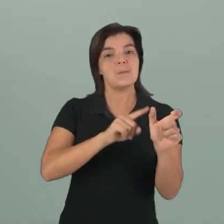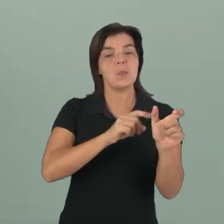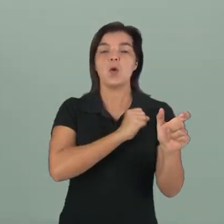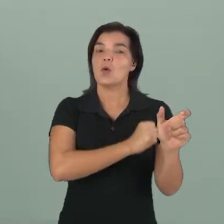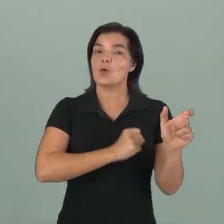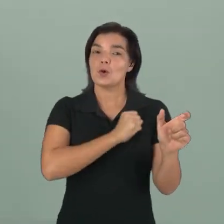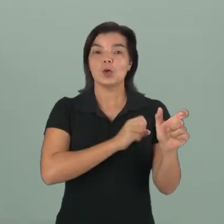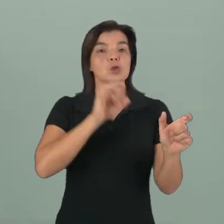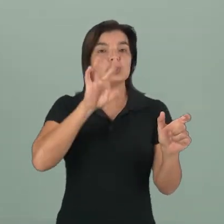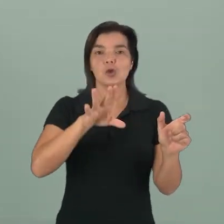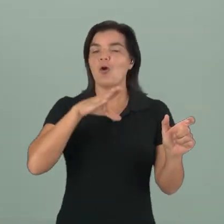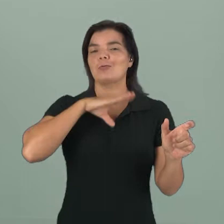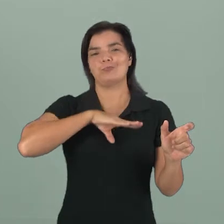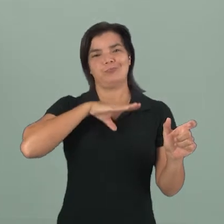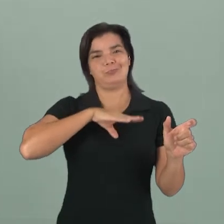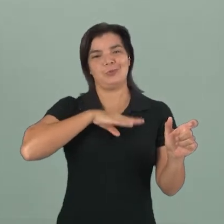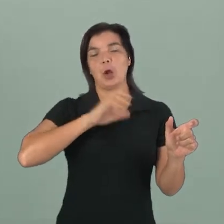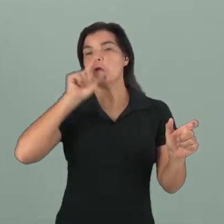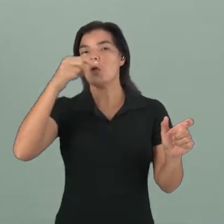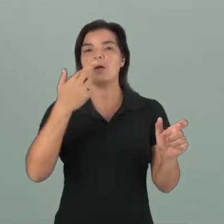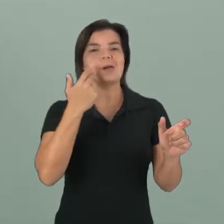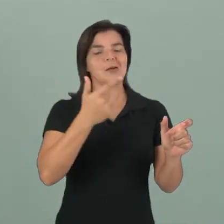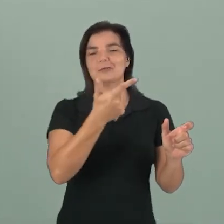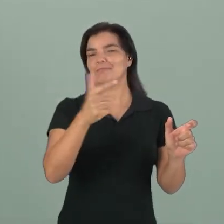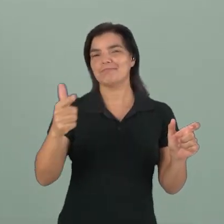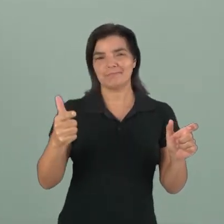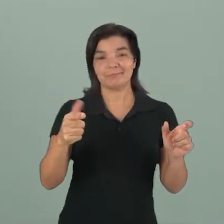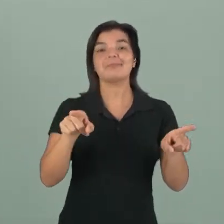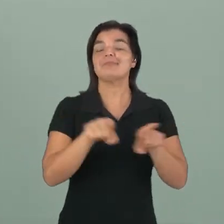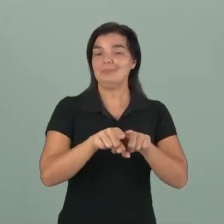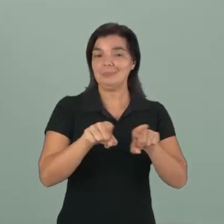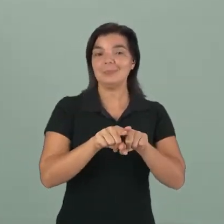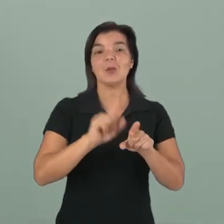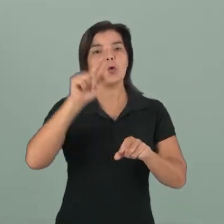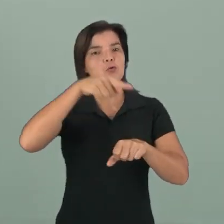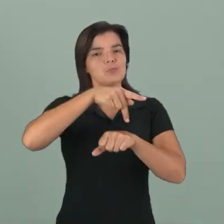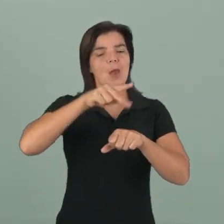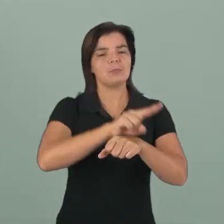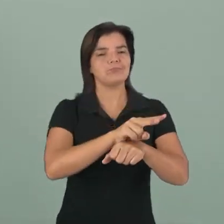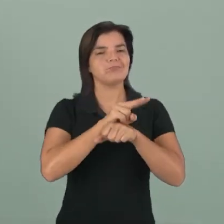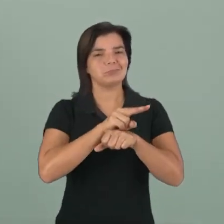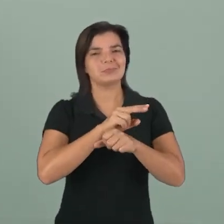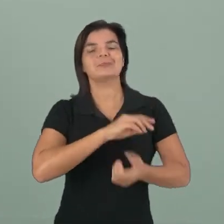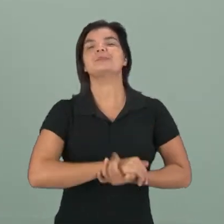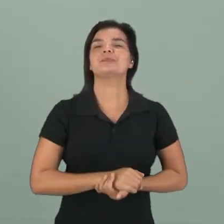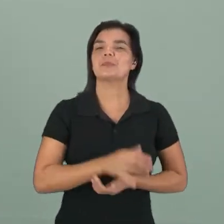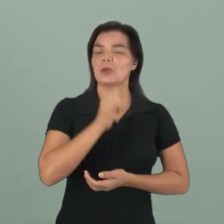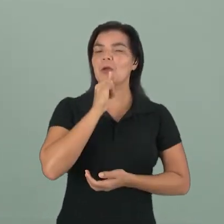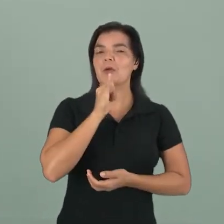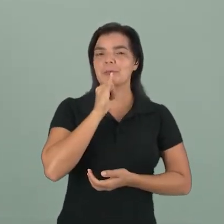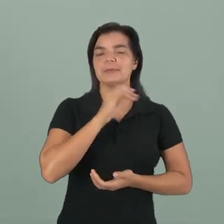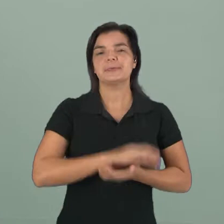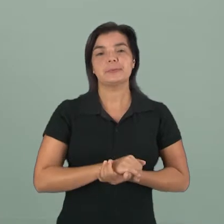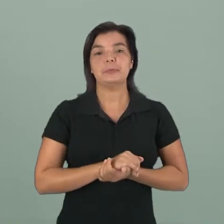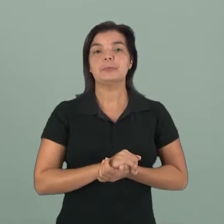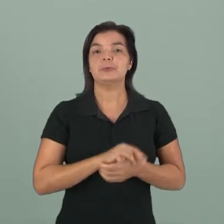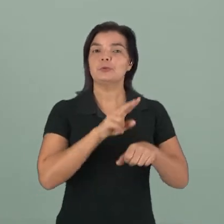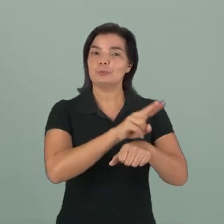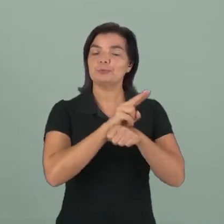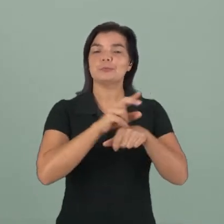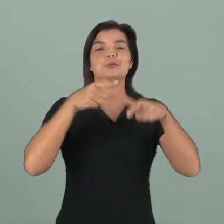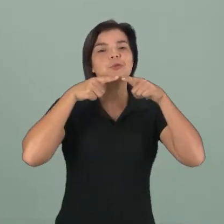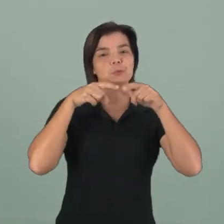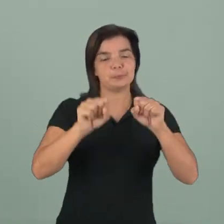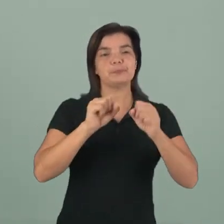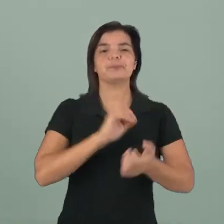no português, ele não existe em nenhuma outra língua. Ela não existe em nenhuma outra língua, né? Então é um exemplo de estrangeirismo.